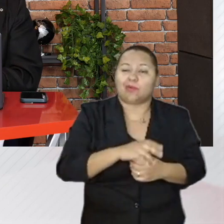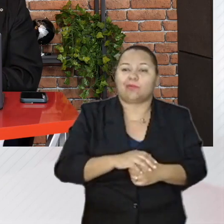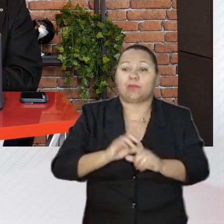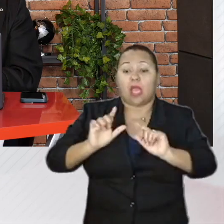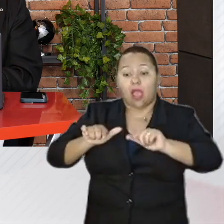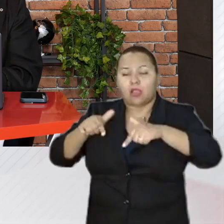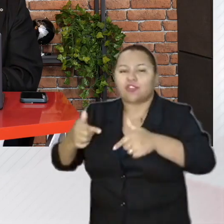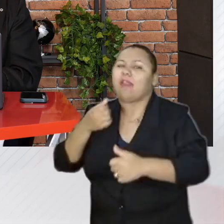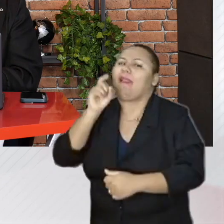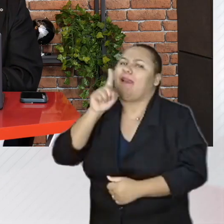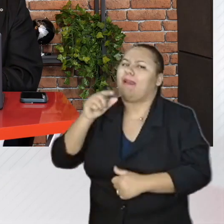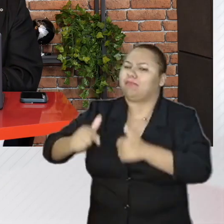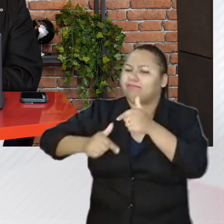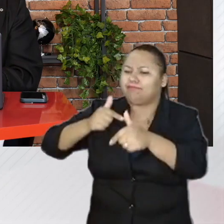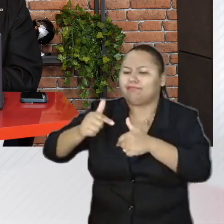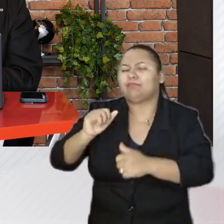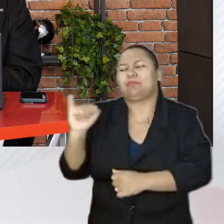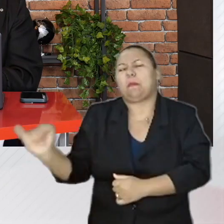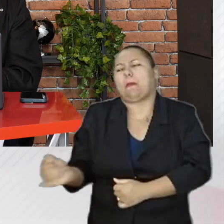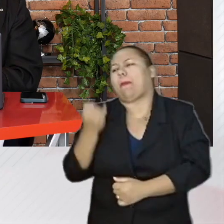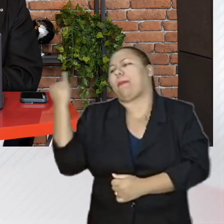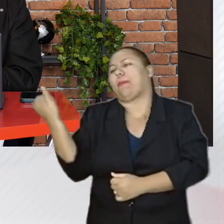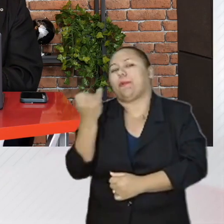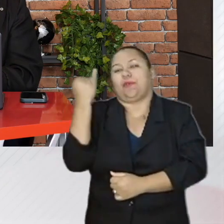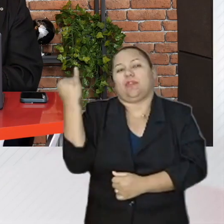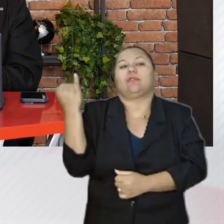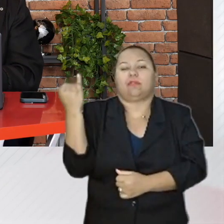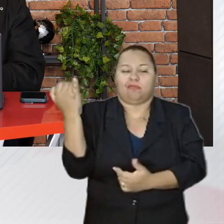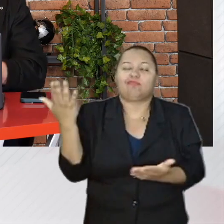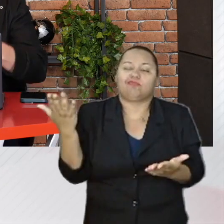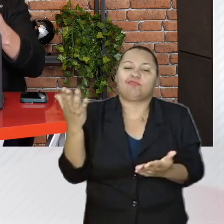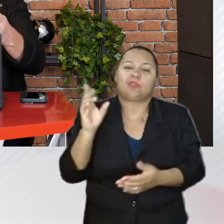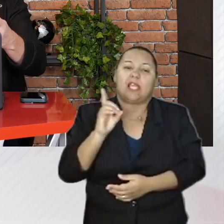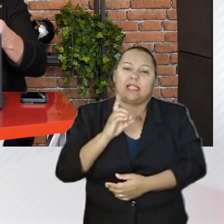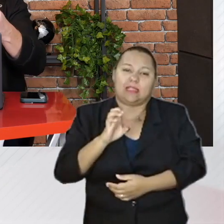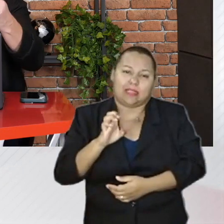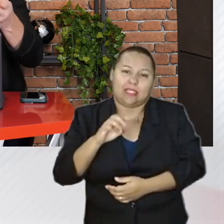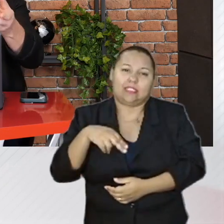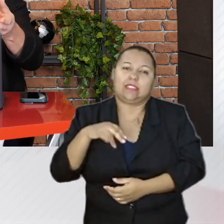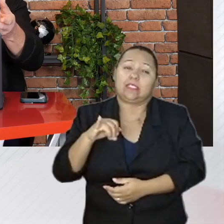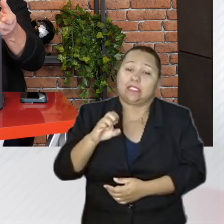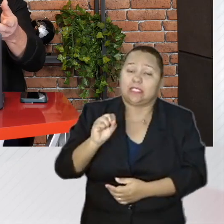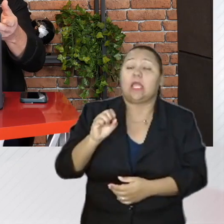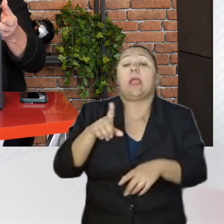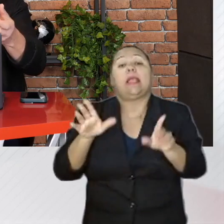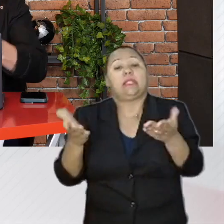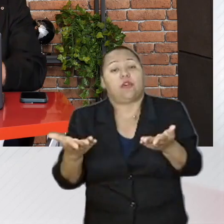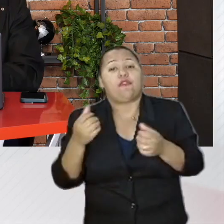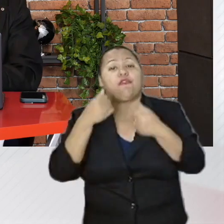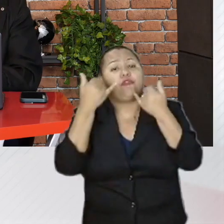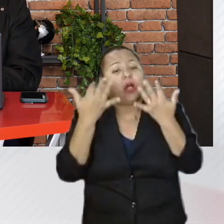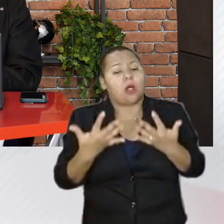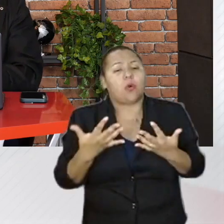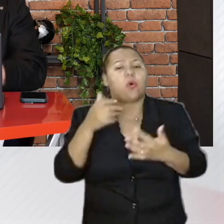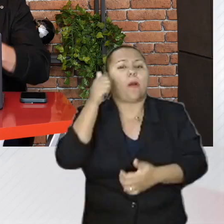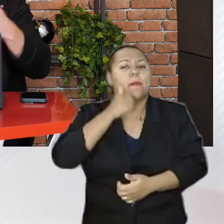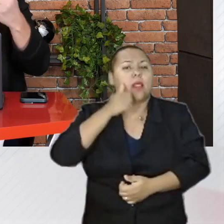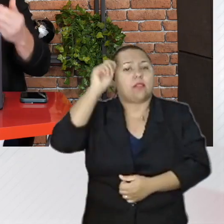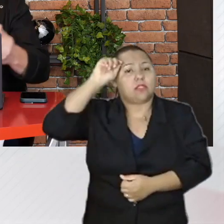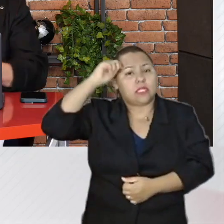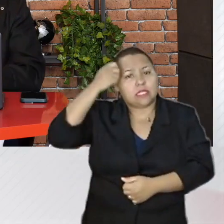fundamental em relação a isso, né, Denise? Você falou das mulheres, as mulheres negras, que